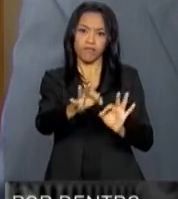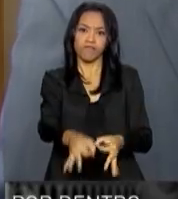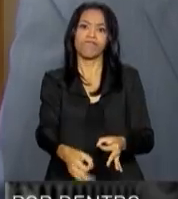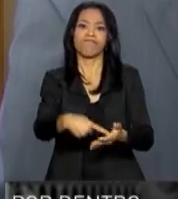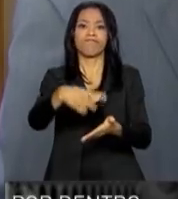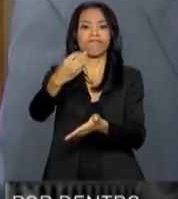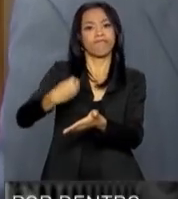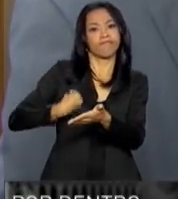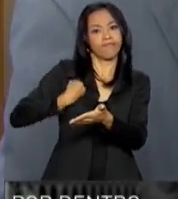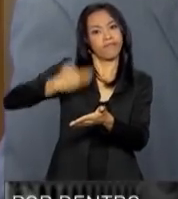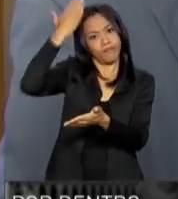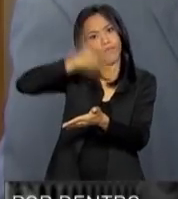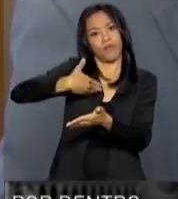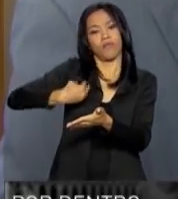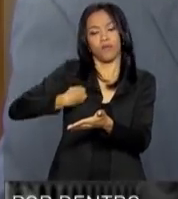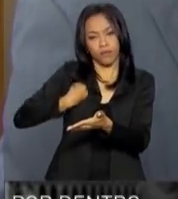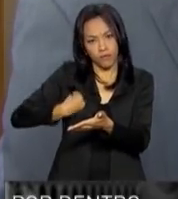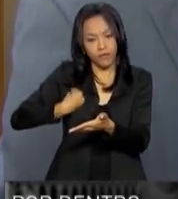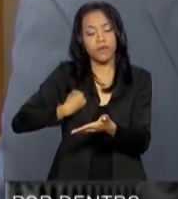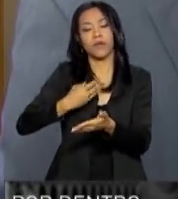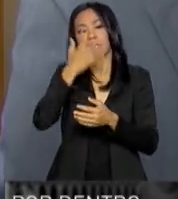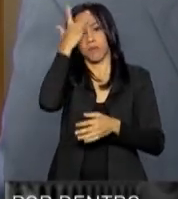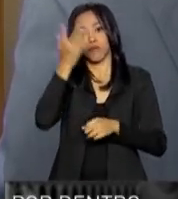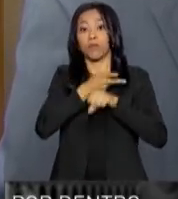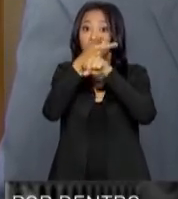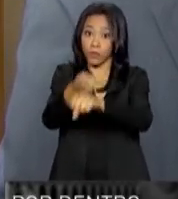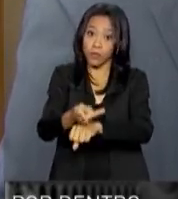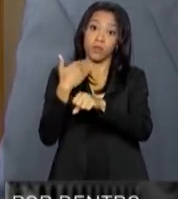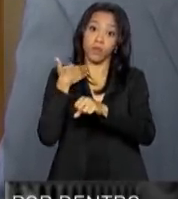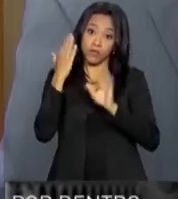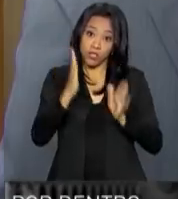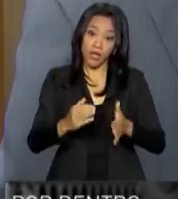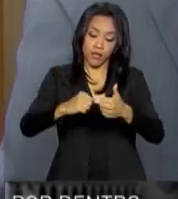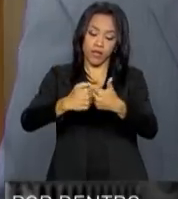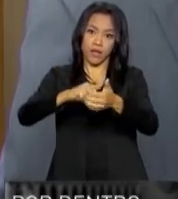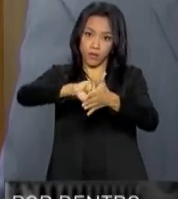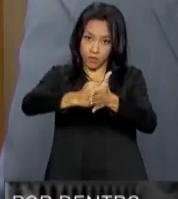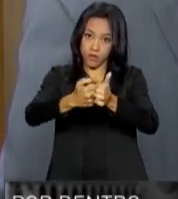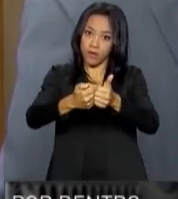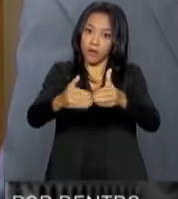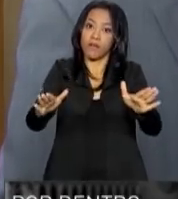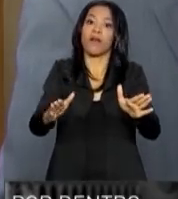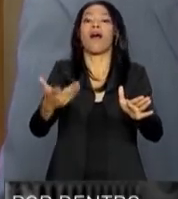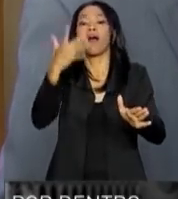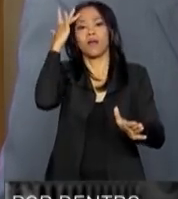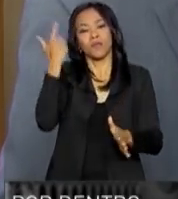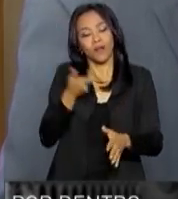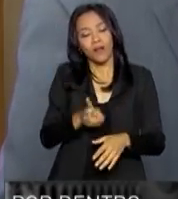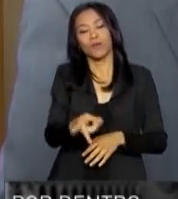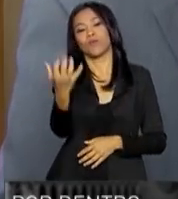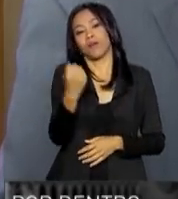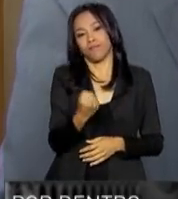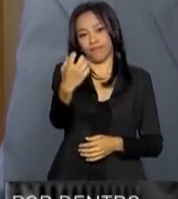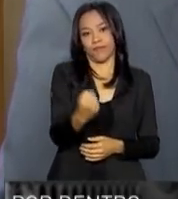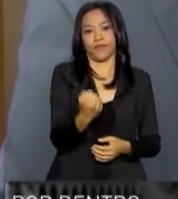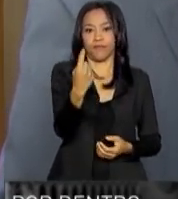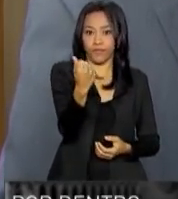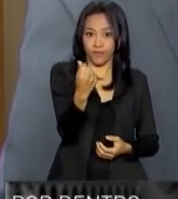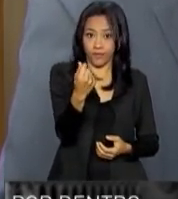dizendo que ela compareceu à agência bancária para fazer fé de vídeo já desbloqueou o benefício o único benefício dela nesse momento ele não é